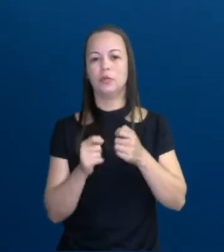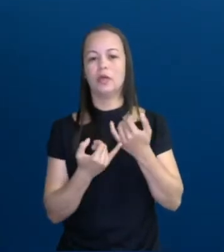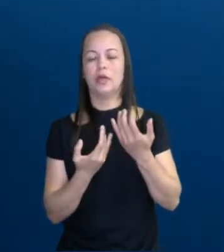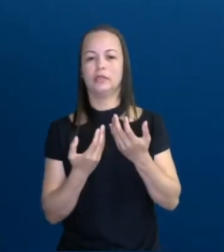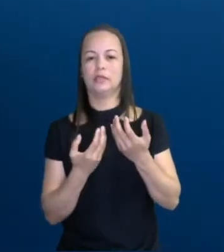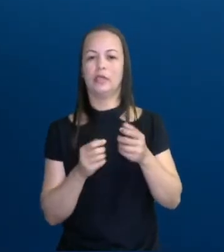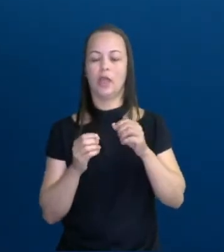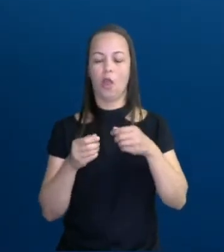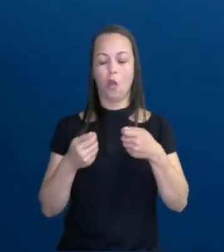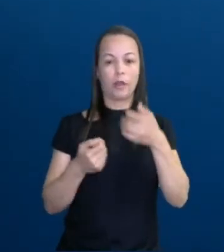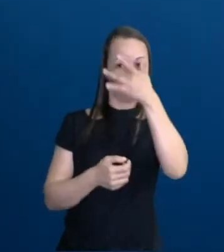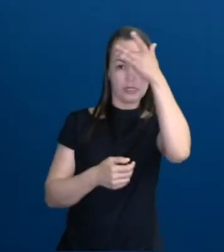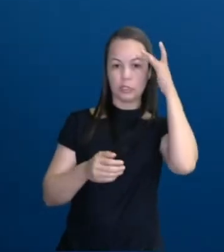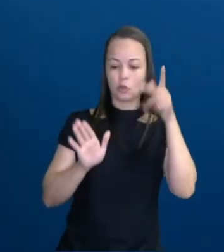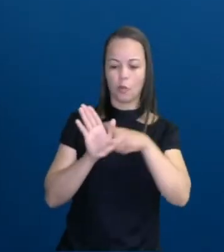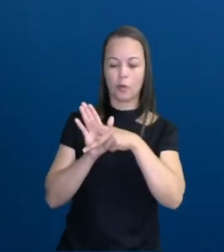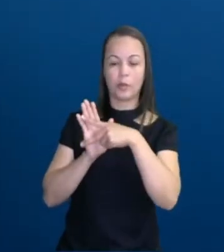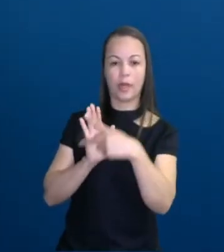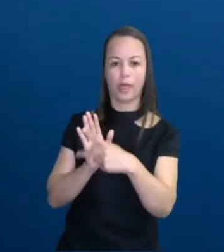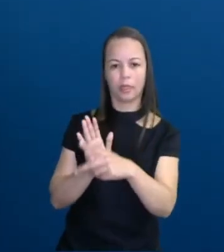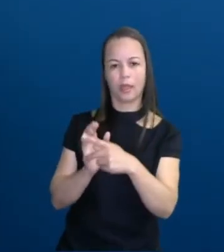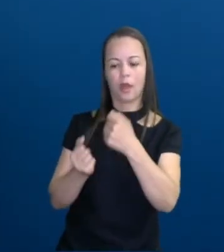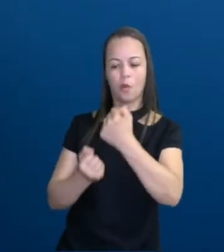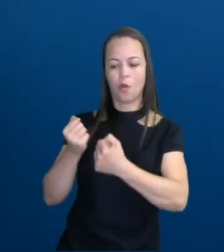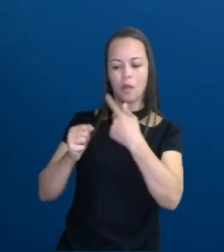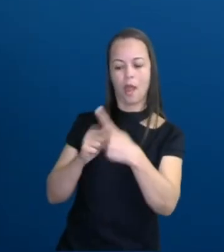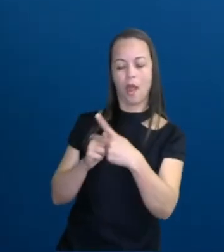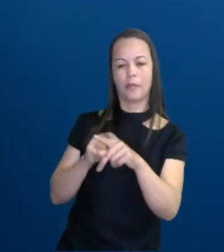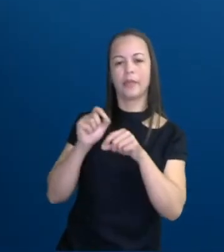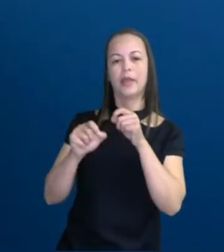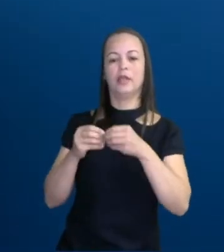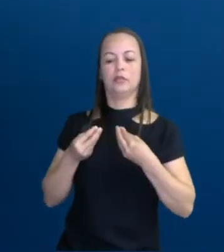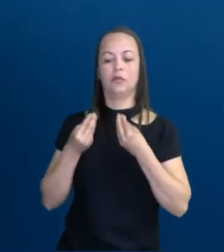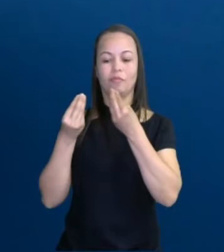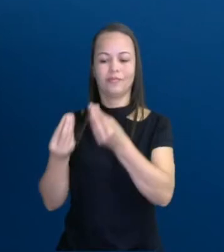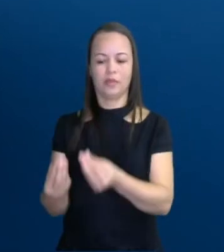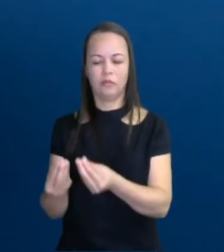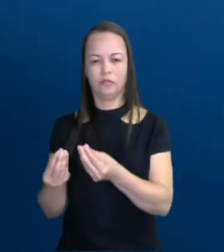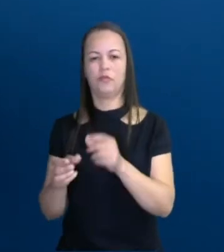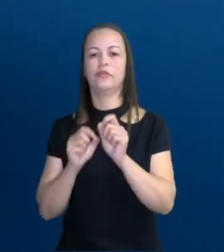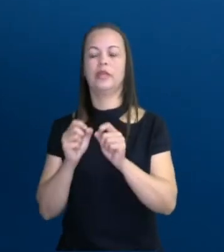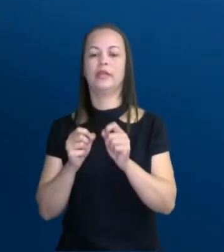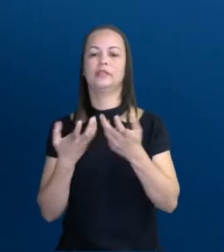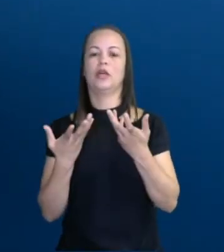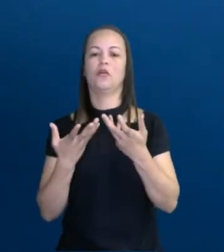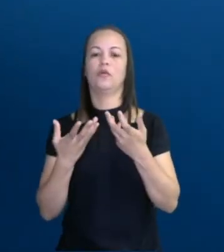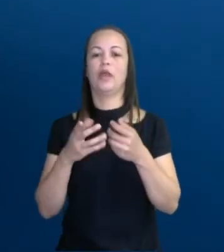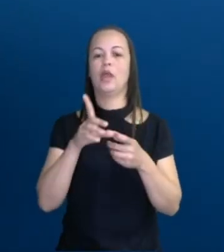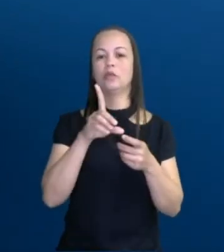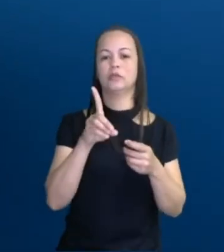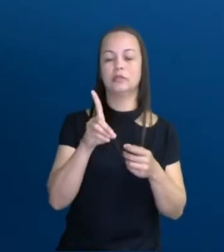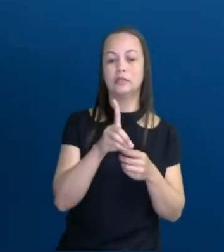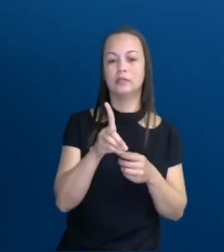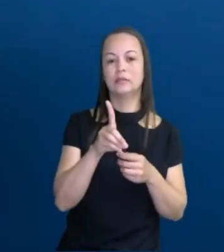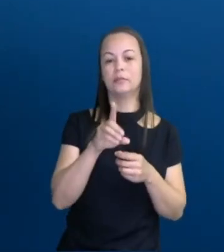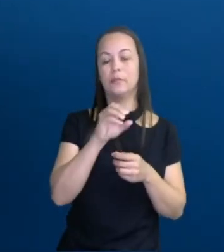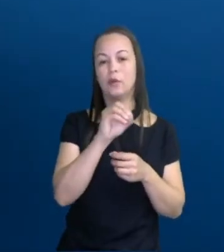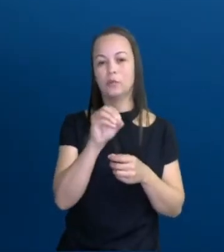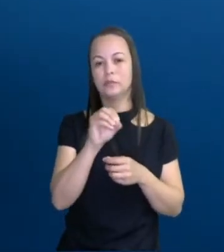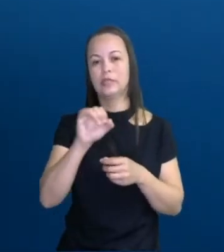que é o objeto indireto, que vem acompanhado pela preposição ao. Então, o verbo devolver é um